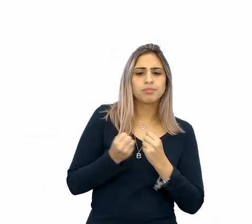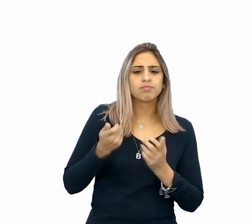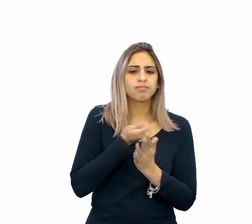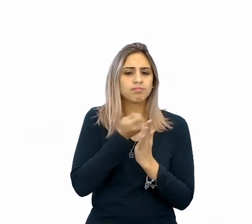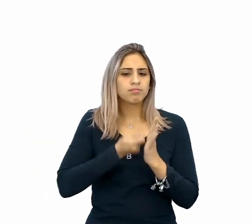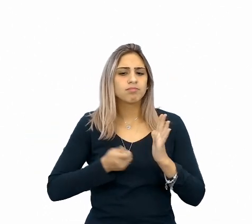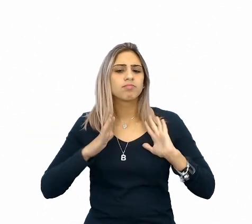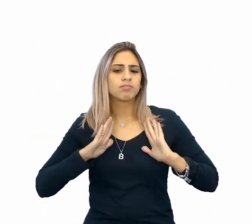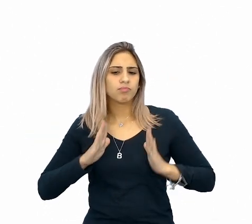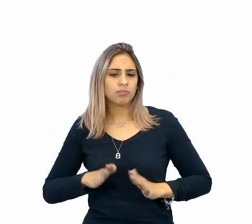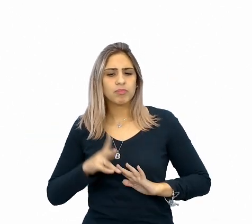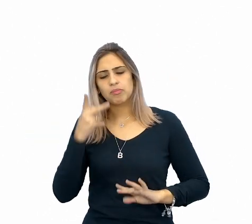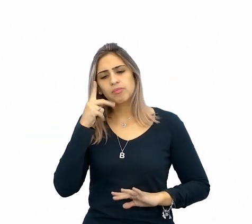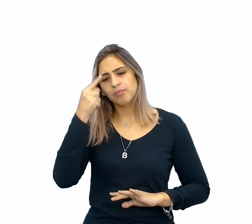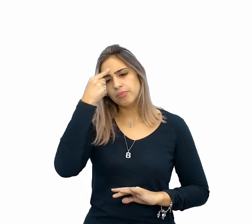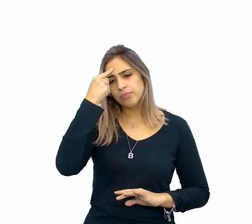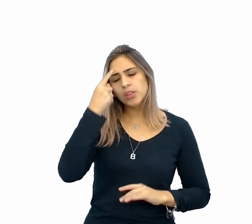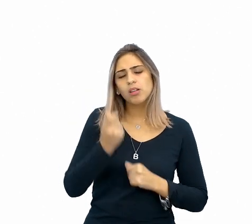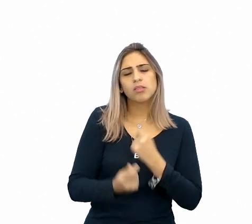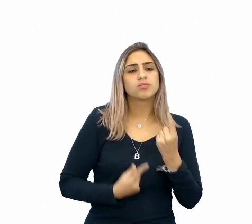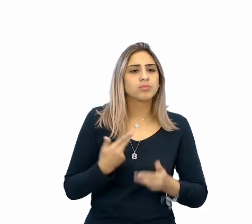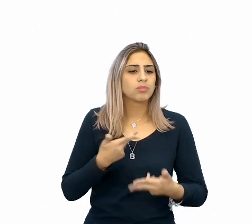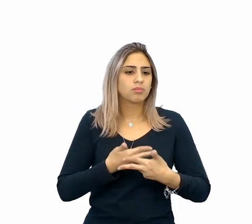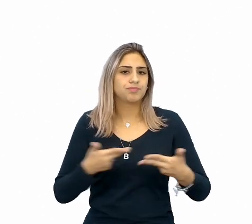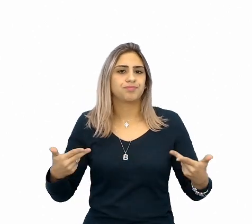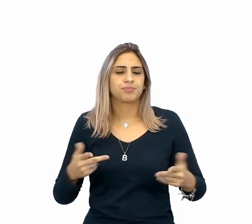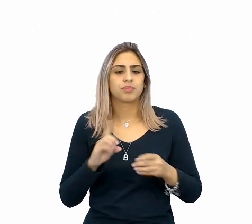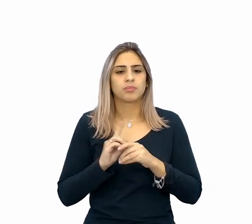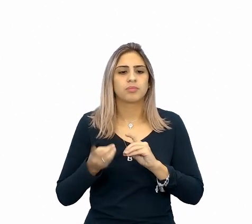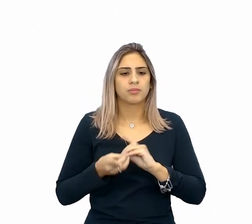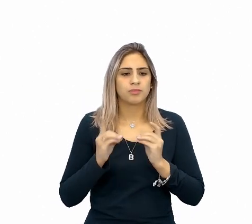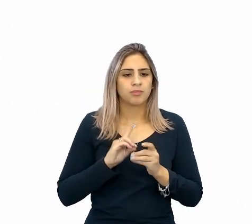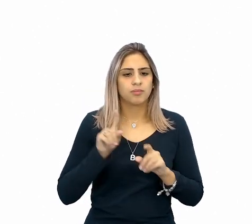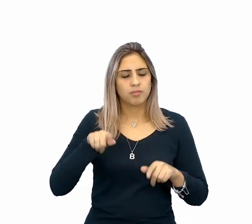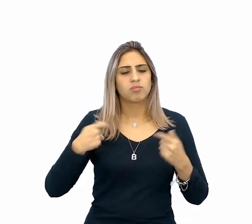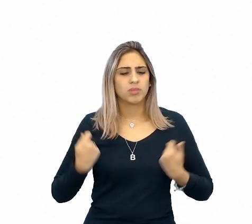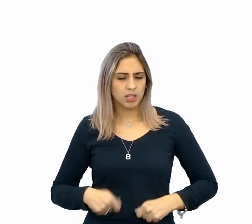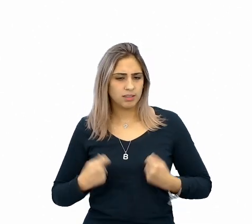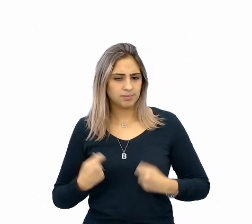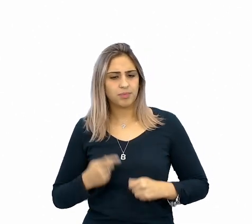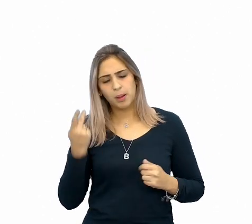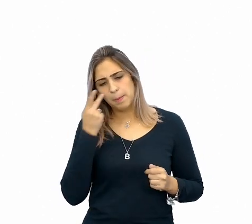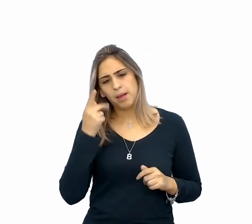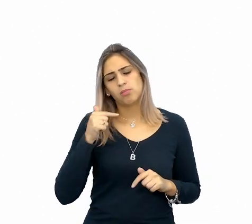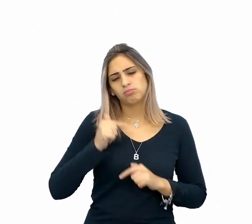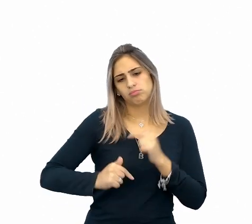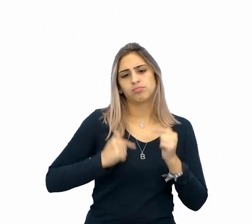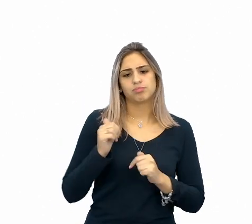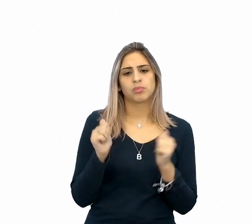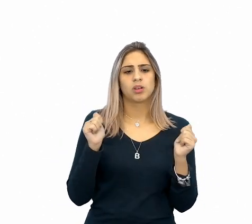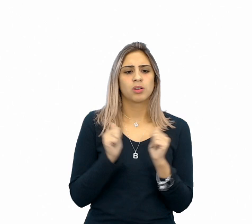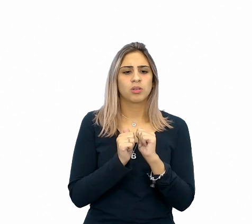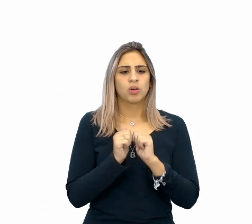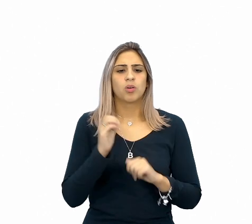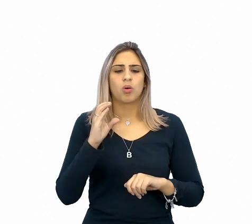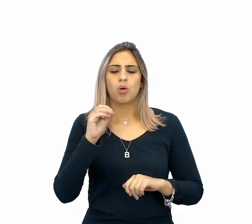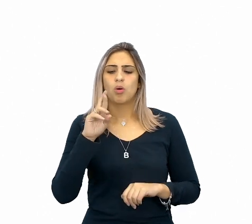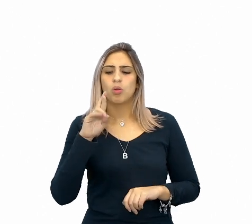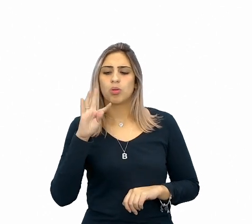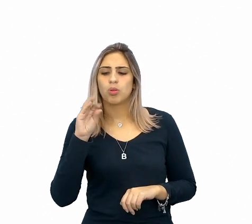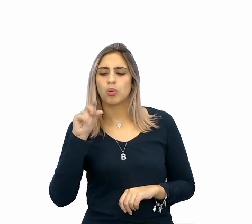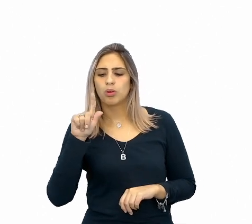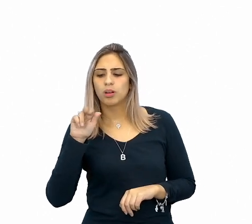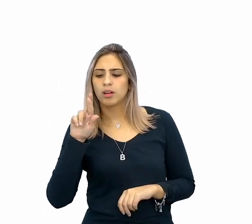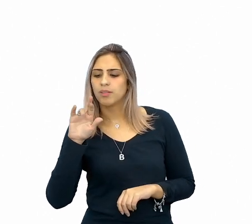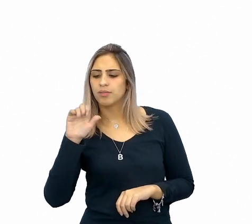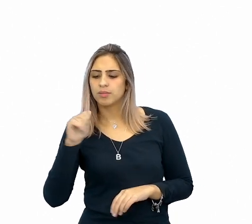escrita, pensaremos em algumas condições didáticas necessárias para o trabalho com a ortografia a partir